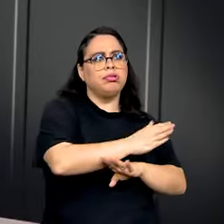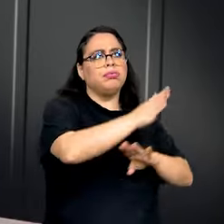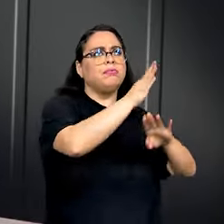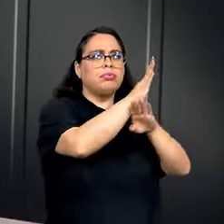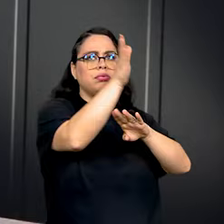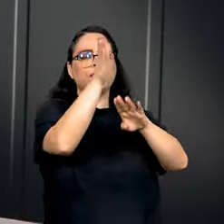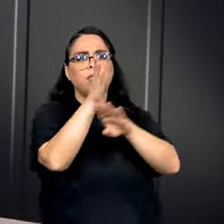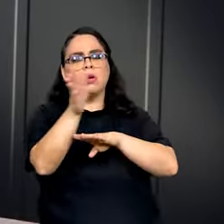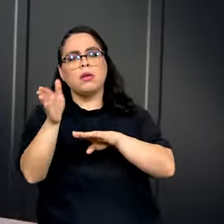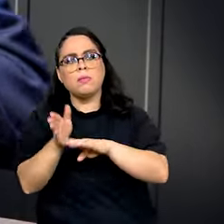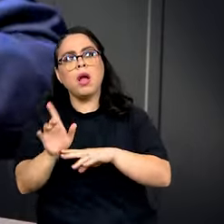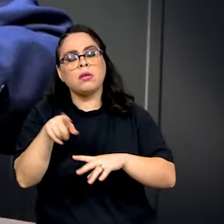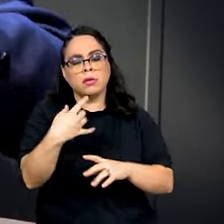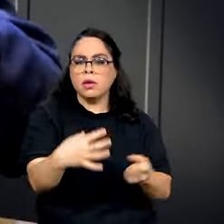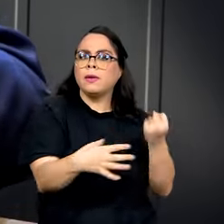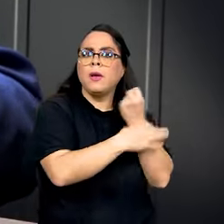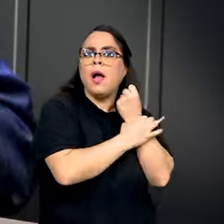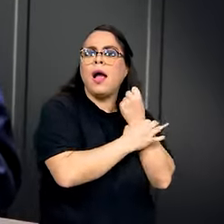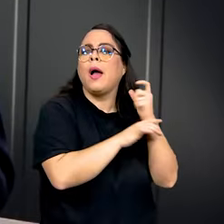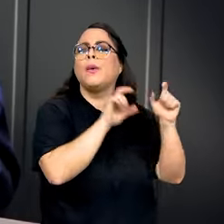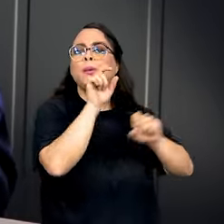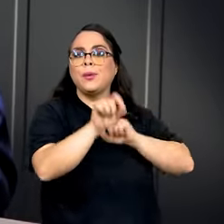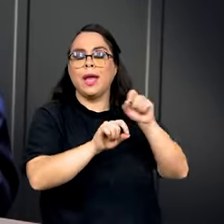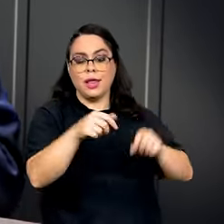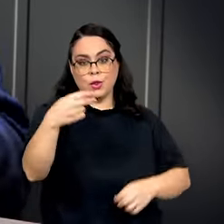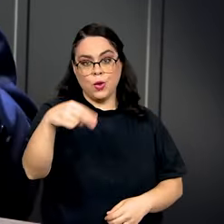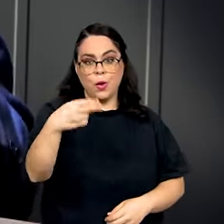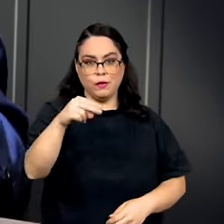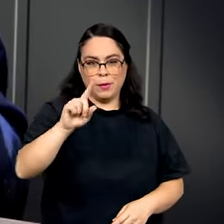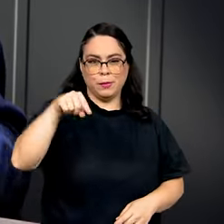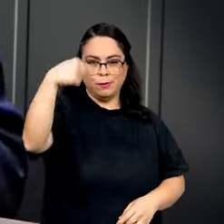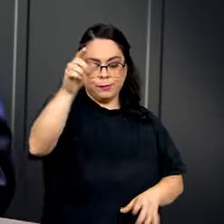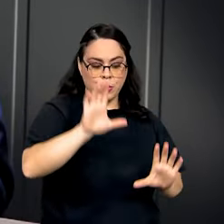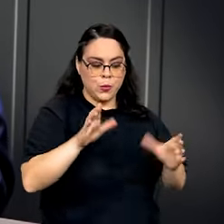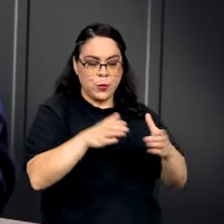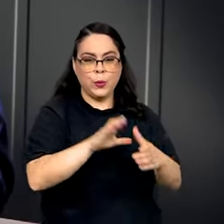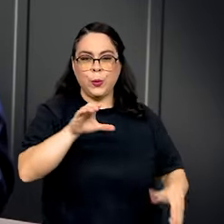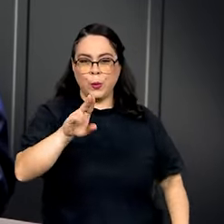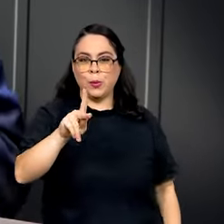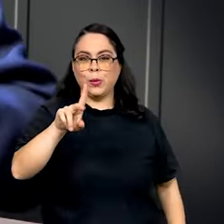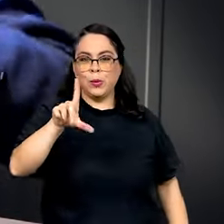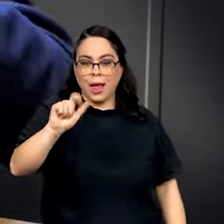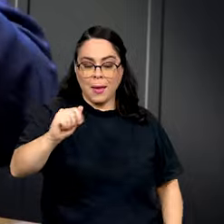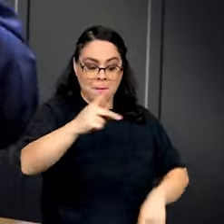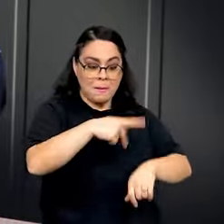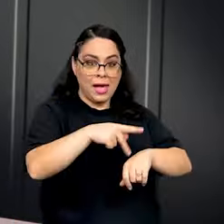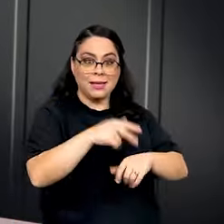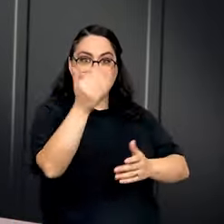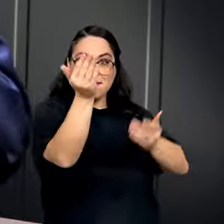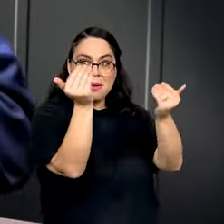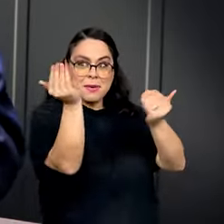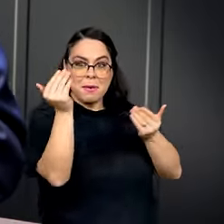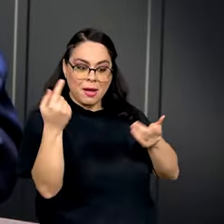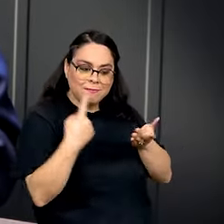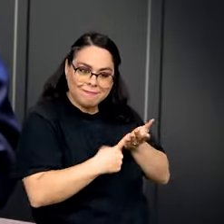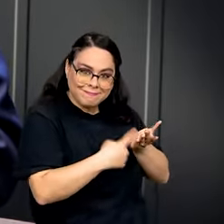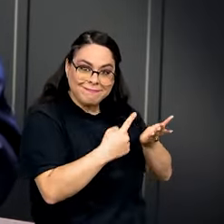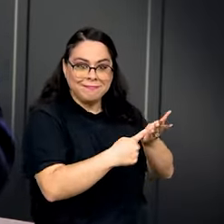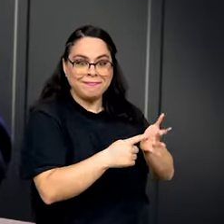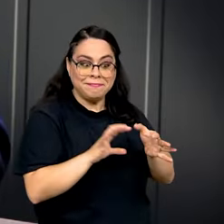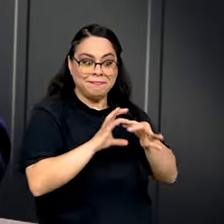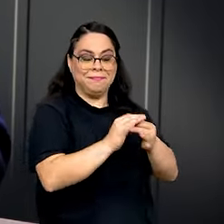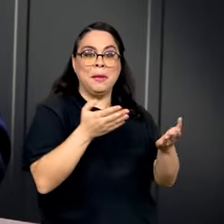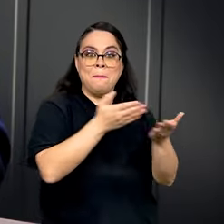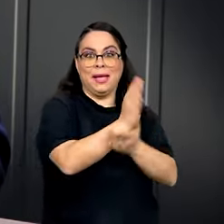ou seja garantir que a gente tenha em novembro na cúpula dos países o máximo de países